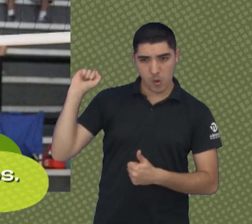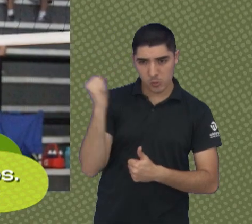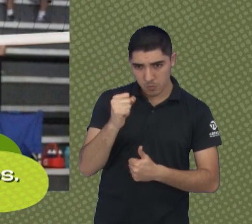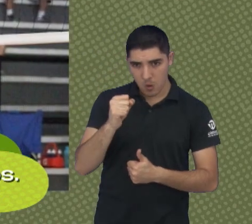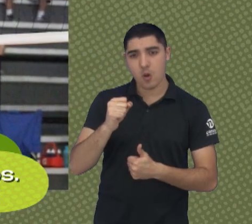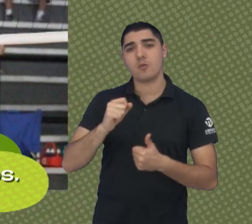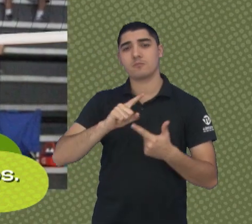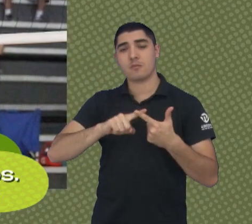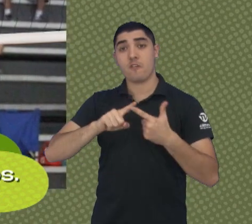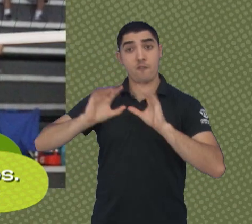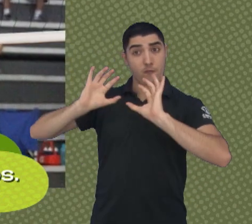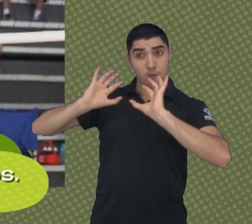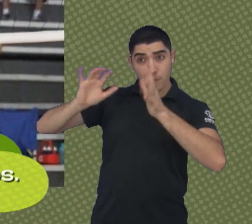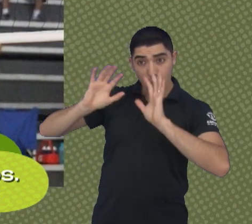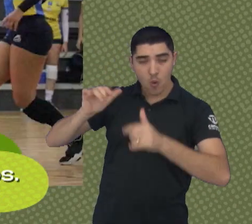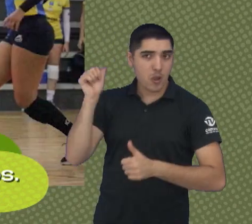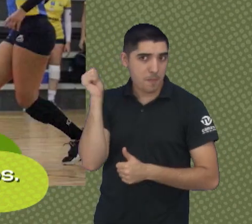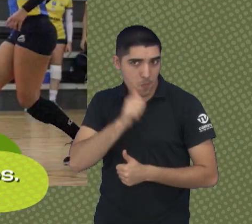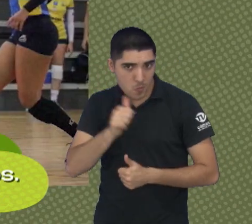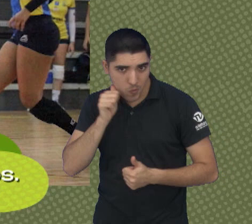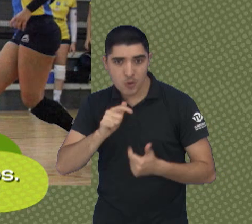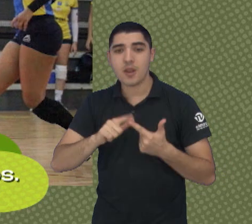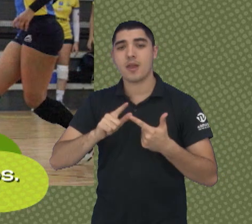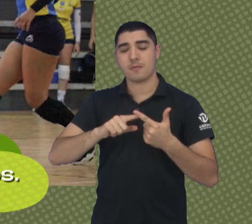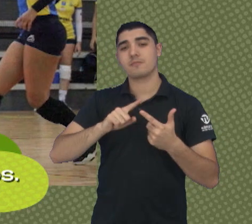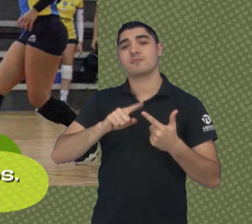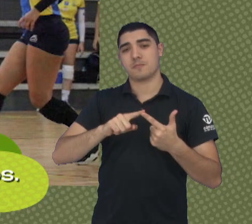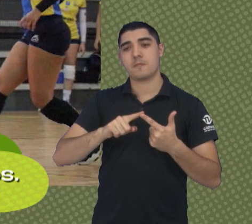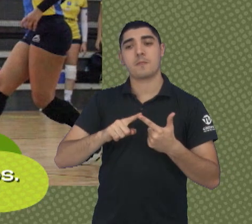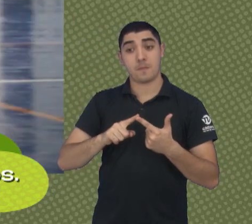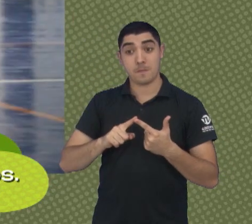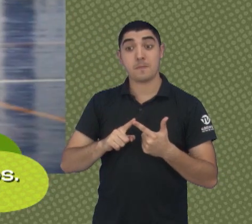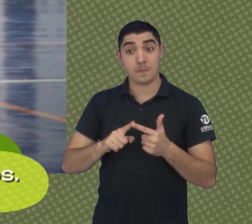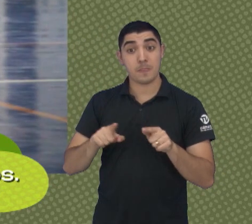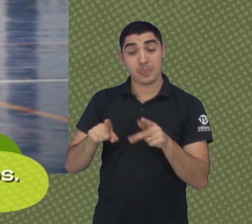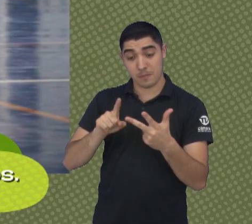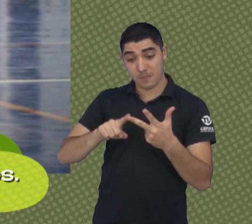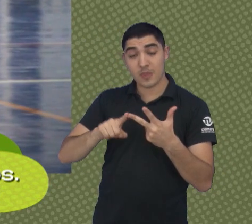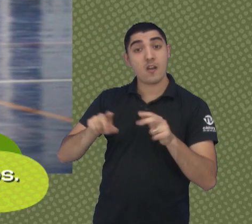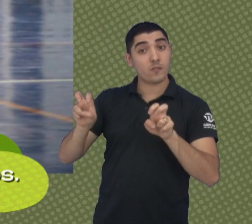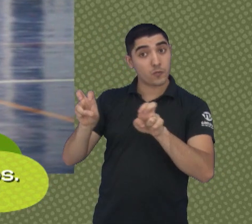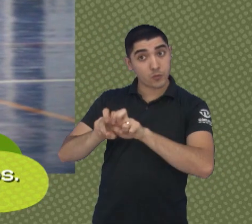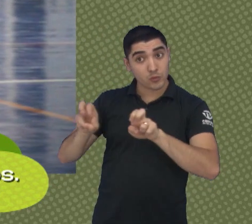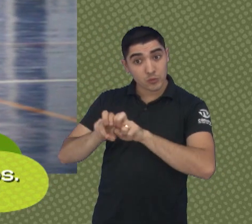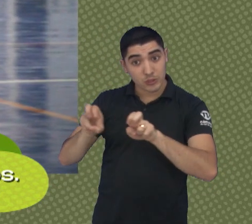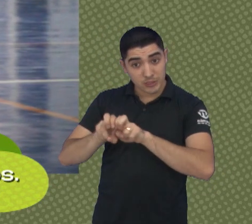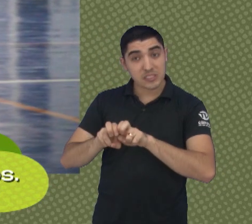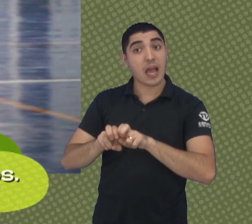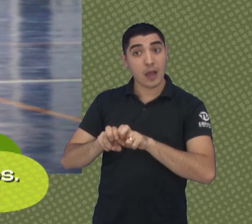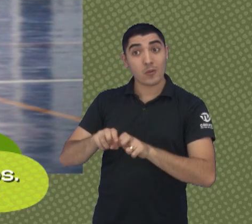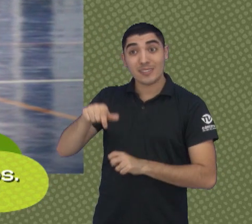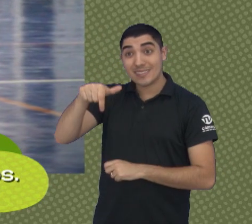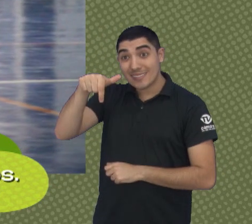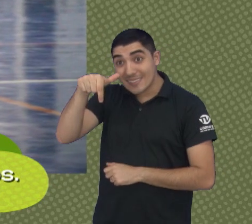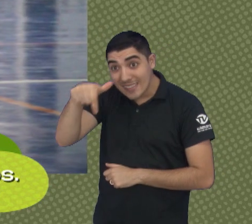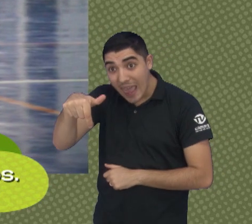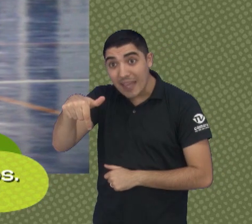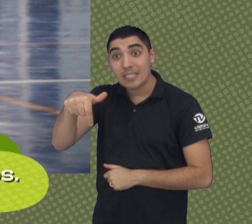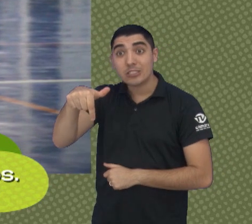handebol, voleibol feminino, a turma aí do futsal, 7